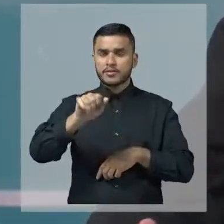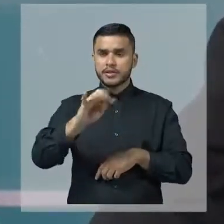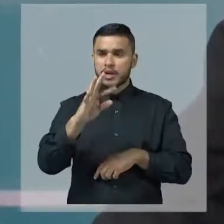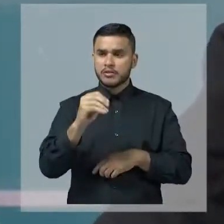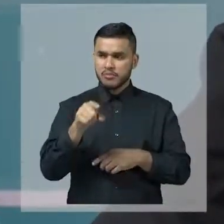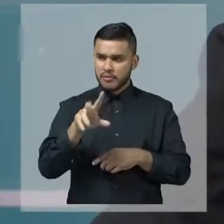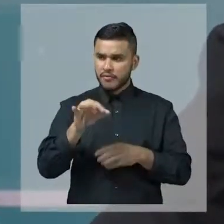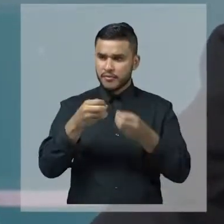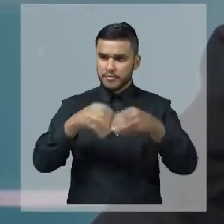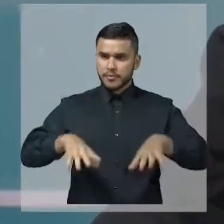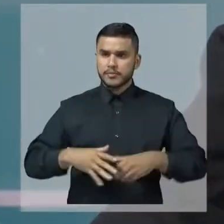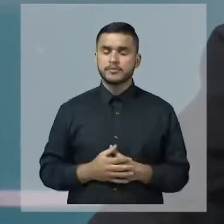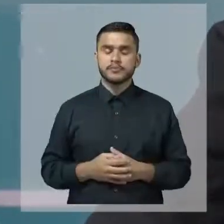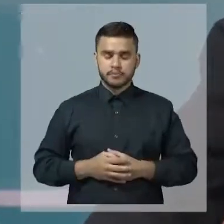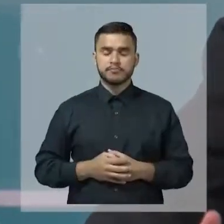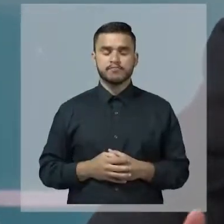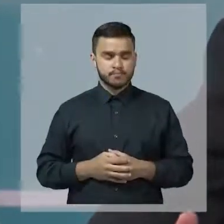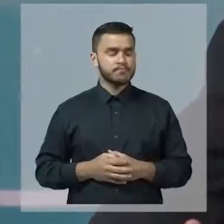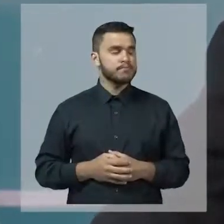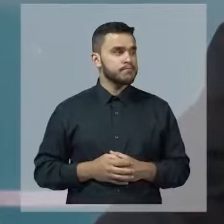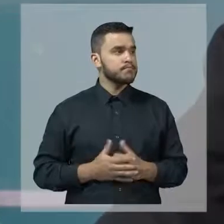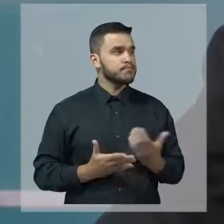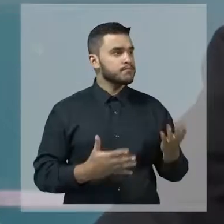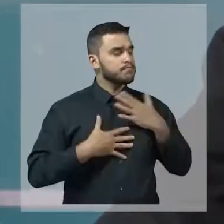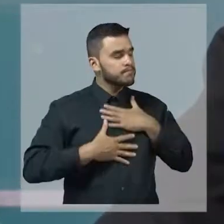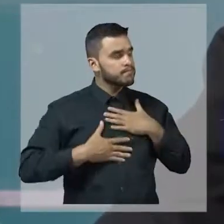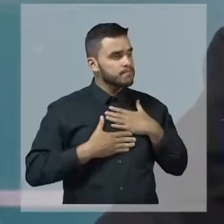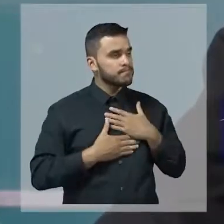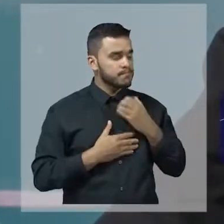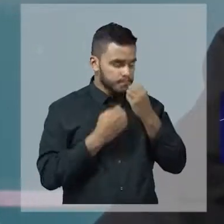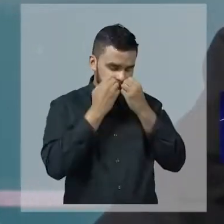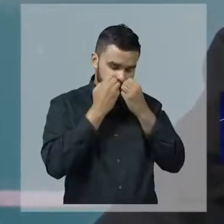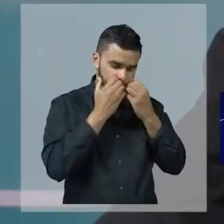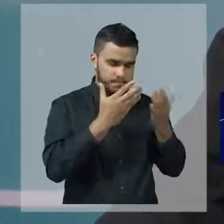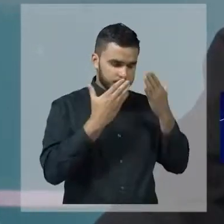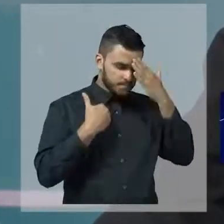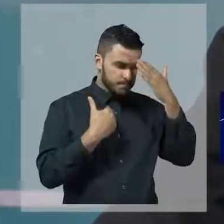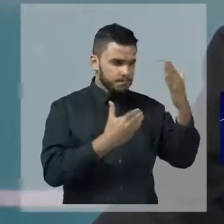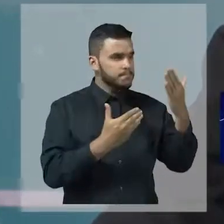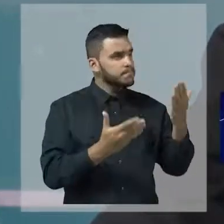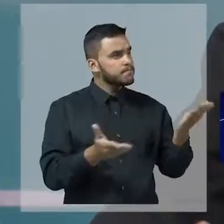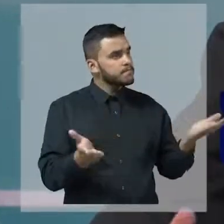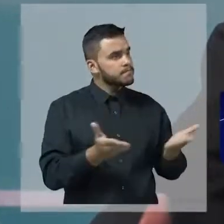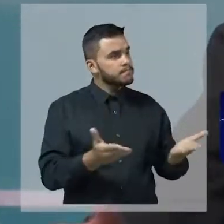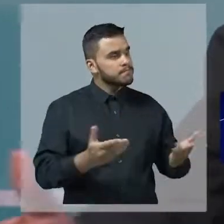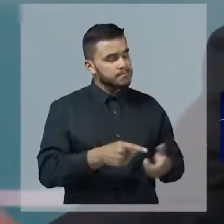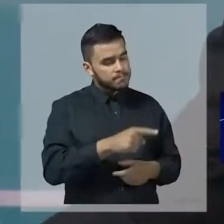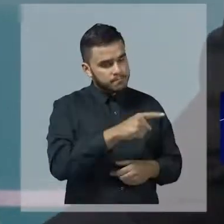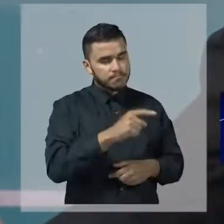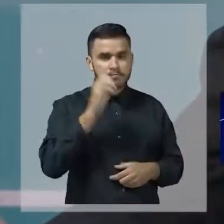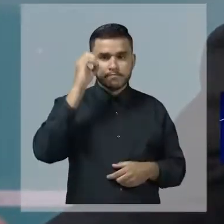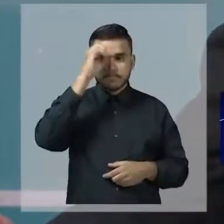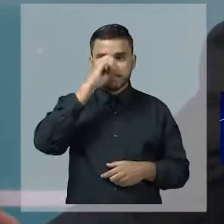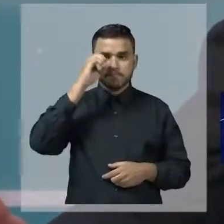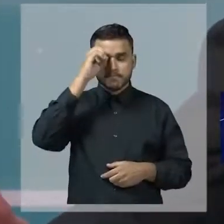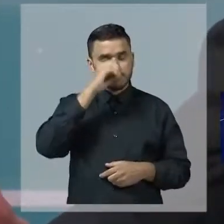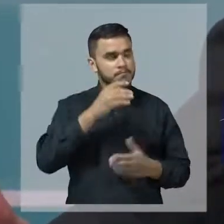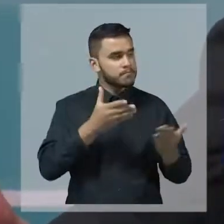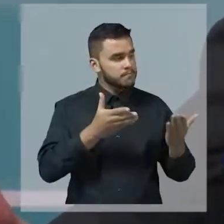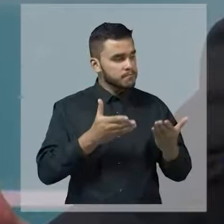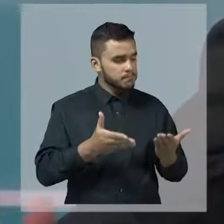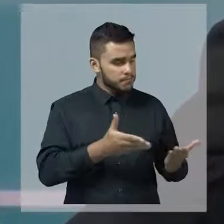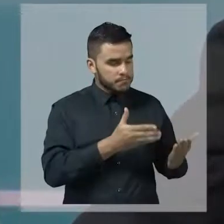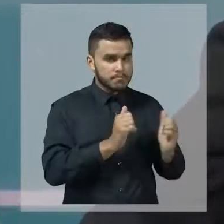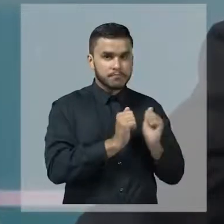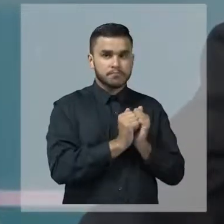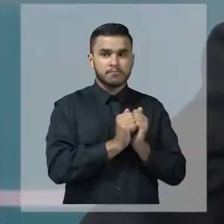primeiro me permita dizer que é uma honra participar deste programa sob seu comando e especialmente ao lado